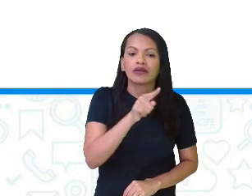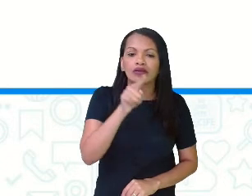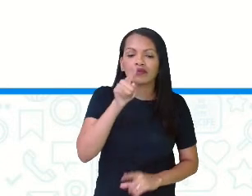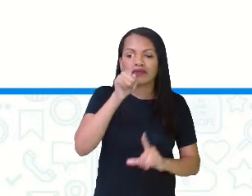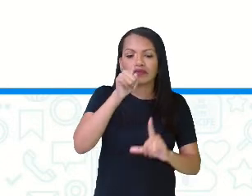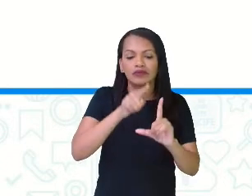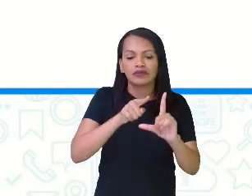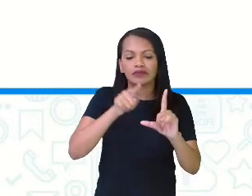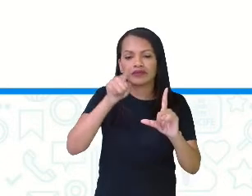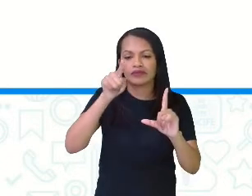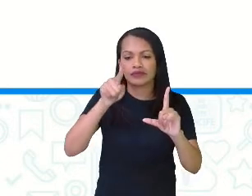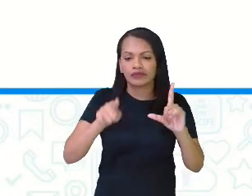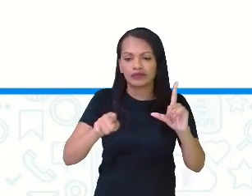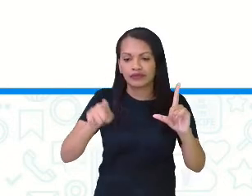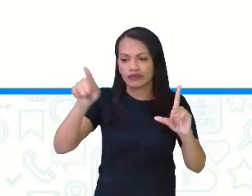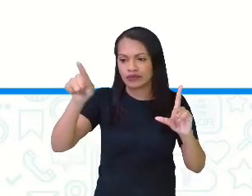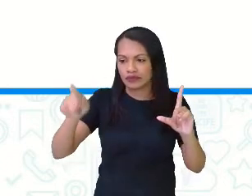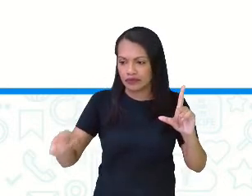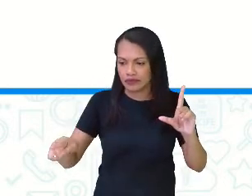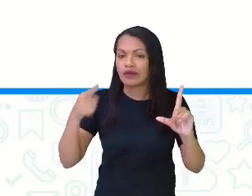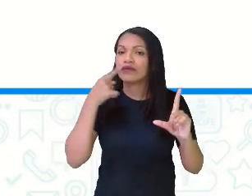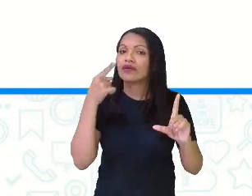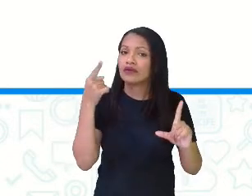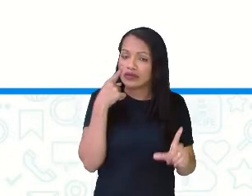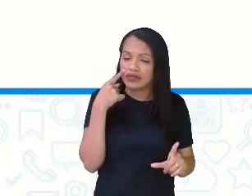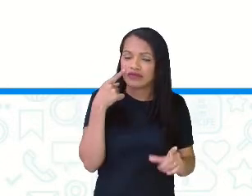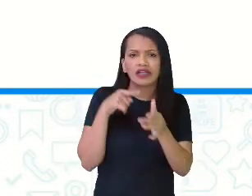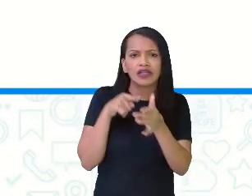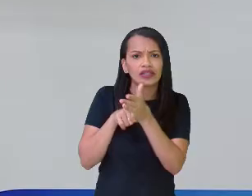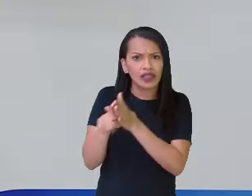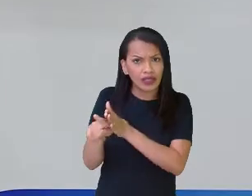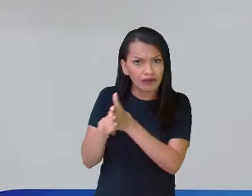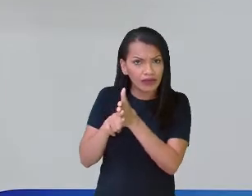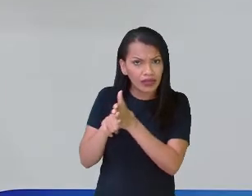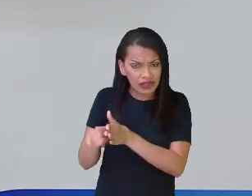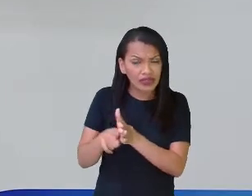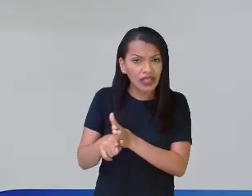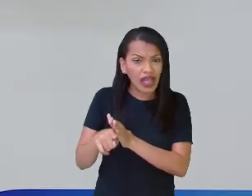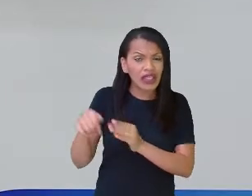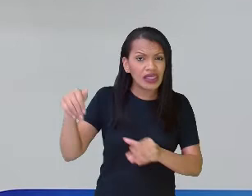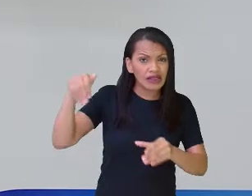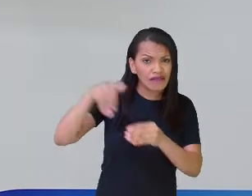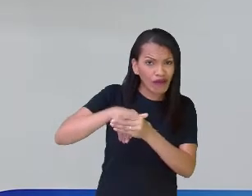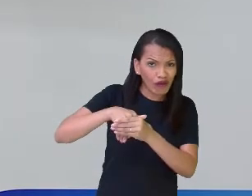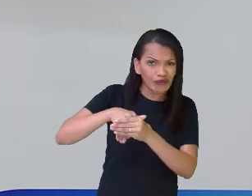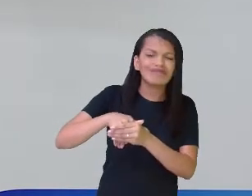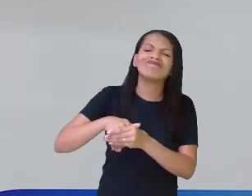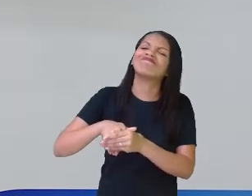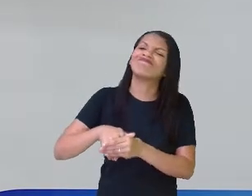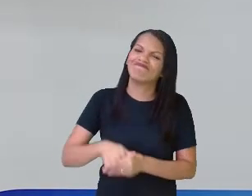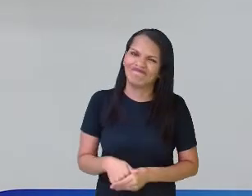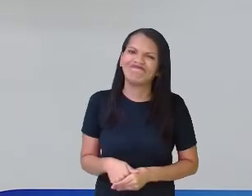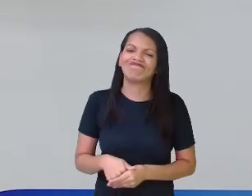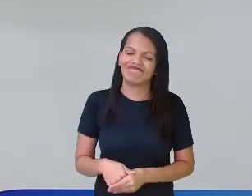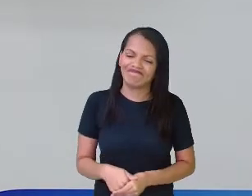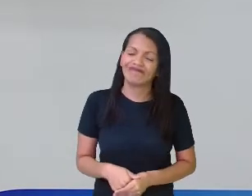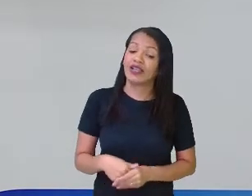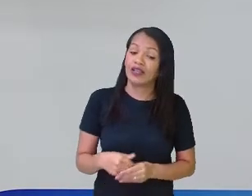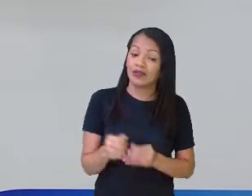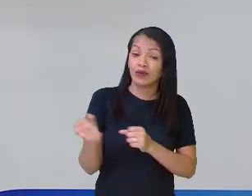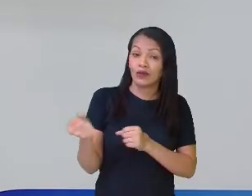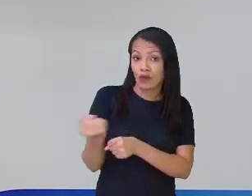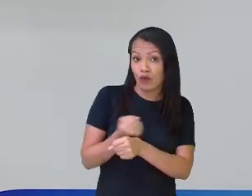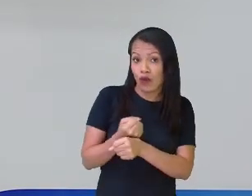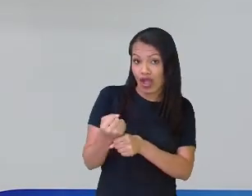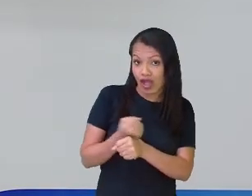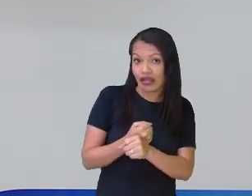ver demais durante as pesquisas de eleição. A gente está em ano de eleição, então nos